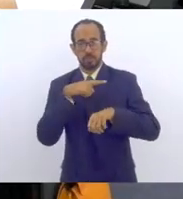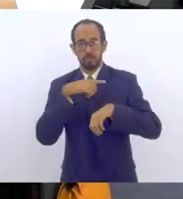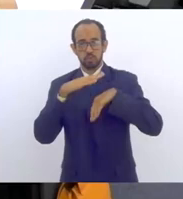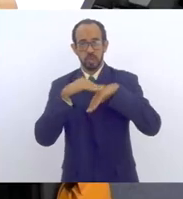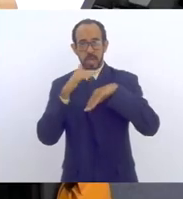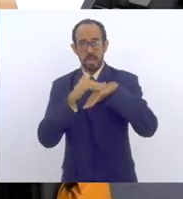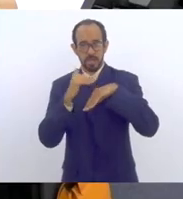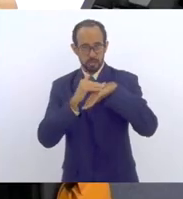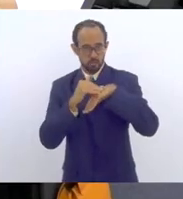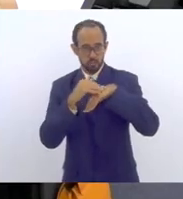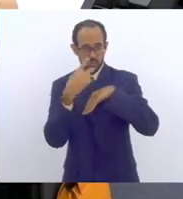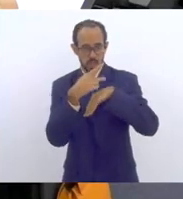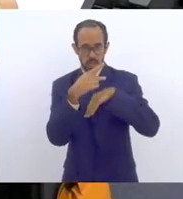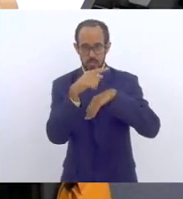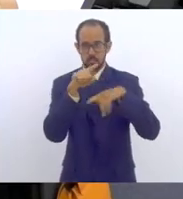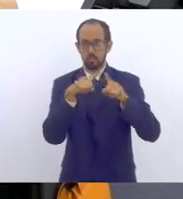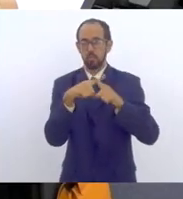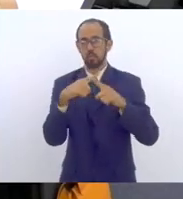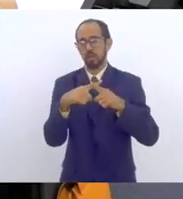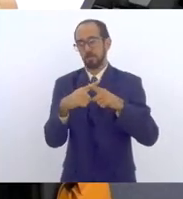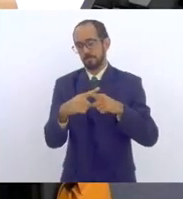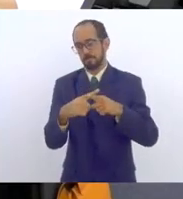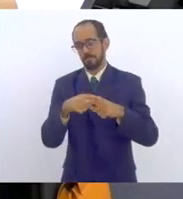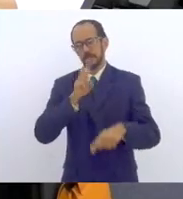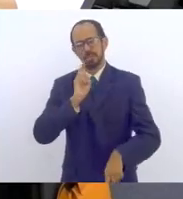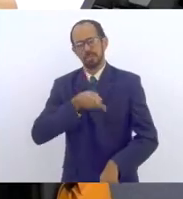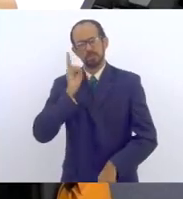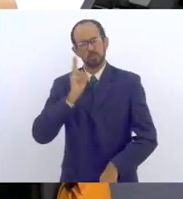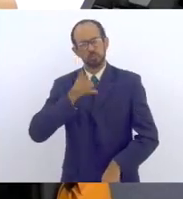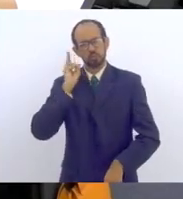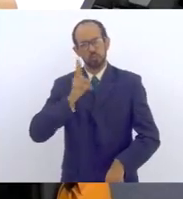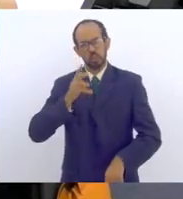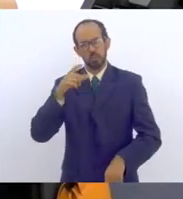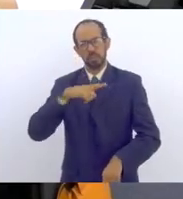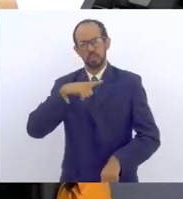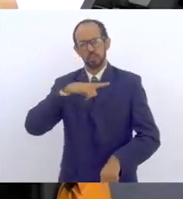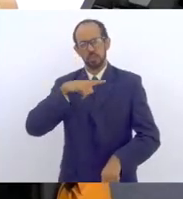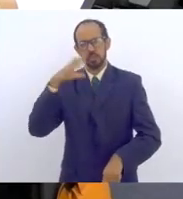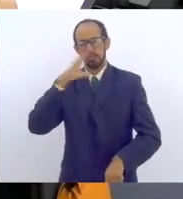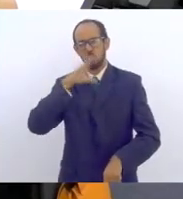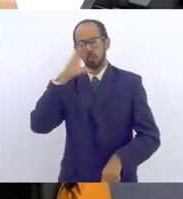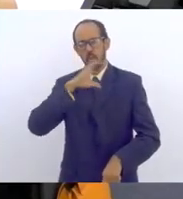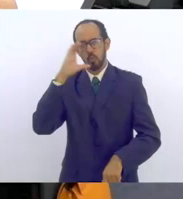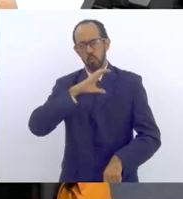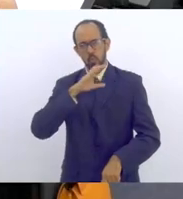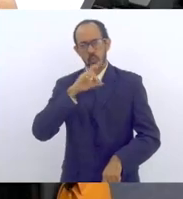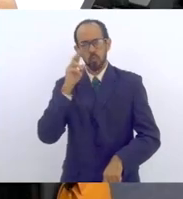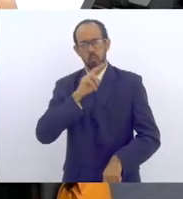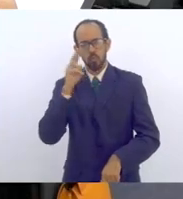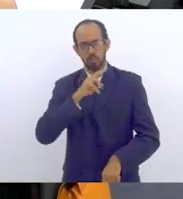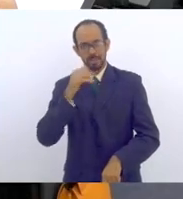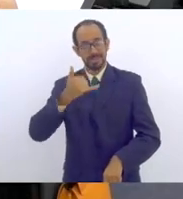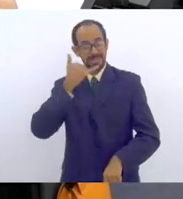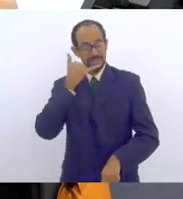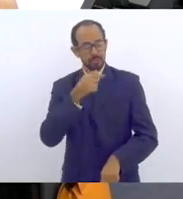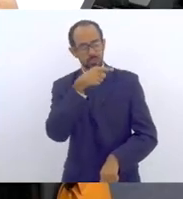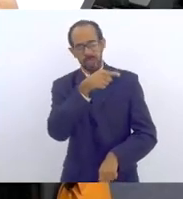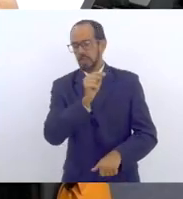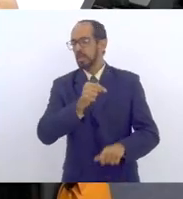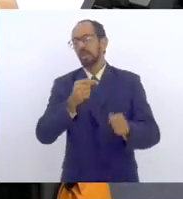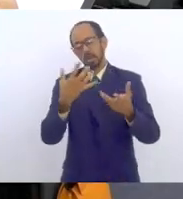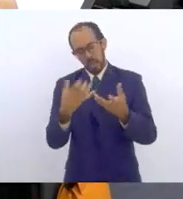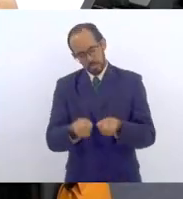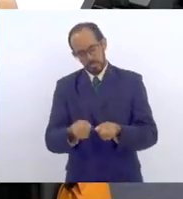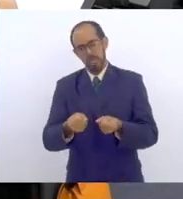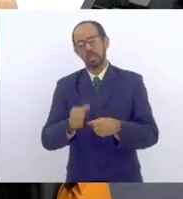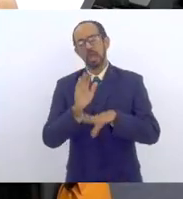ele porque todas as vezes que nós temos uma urgência uma emergência você liga no Alan ele tá disponível para ajudar